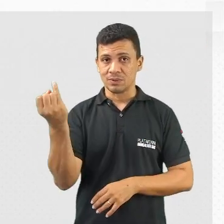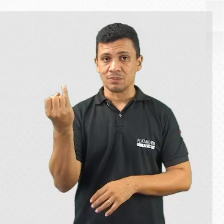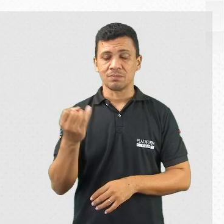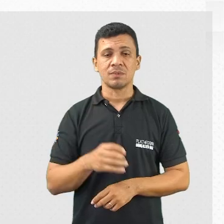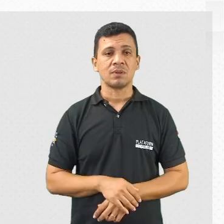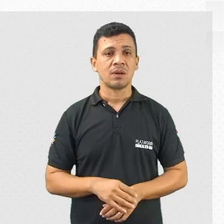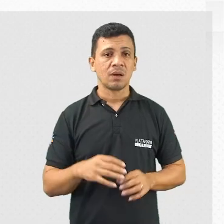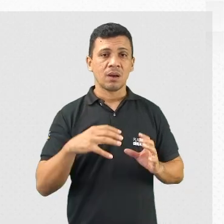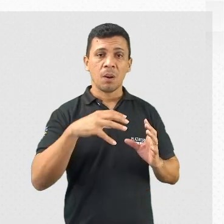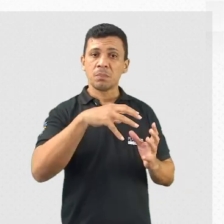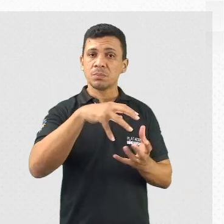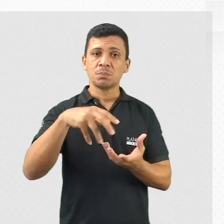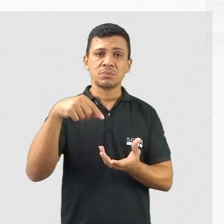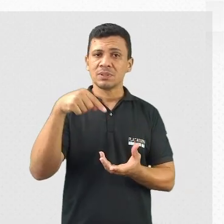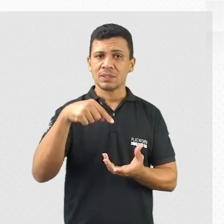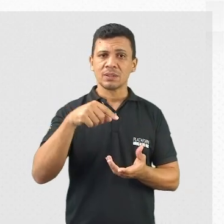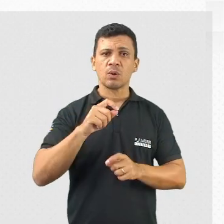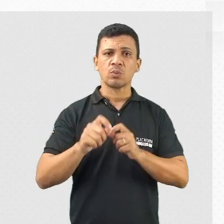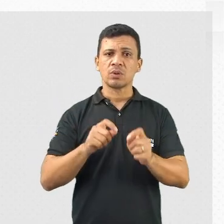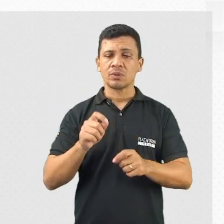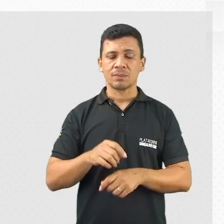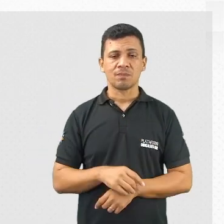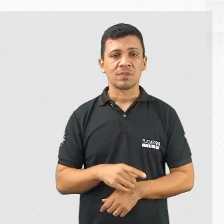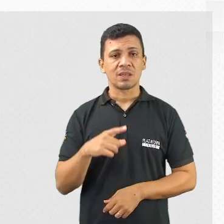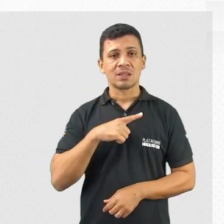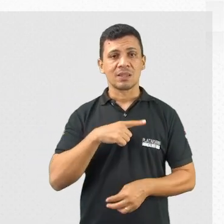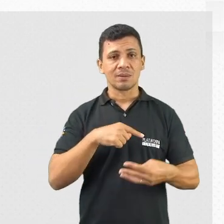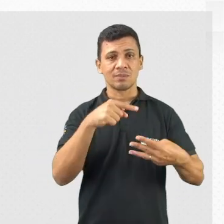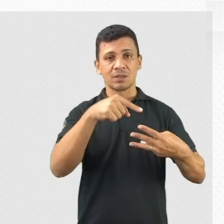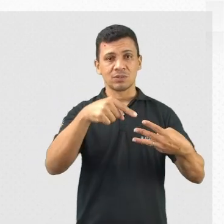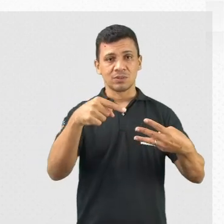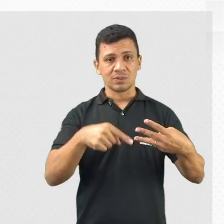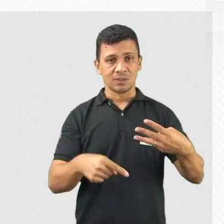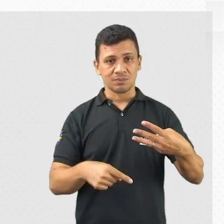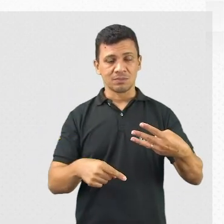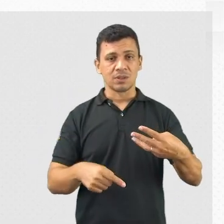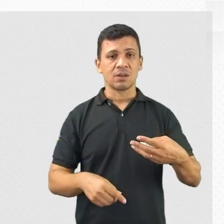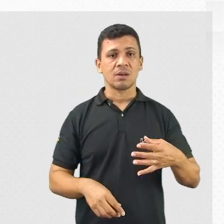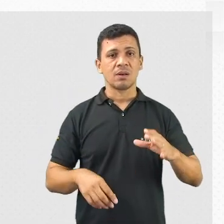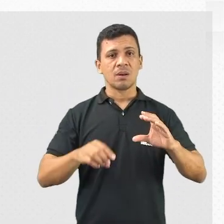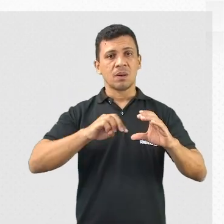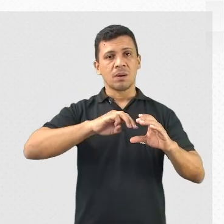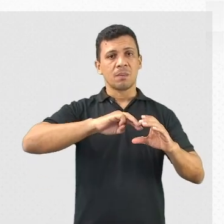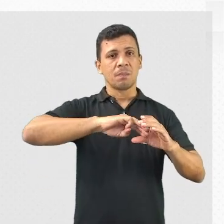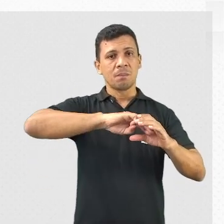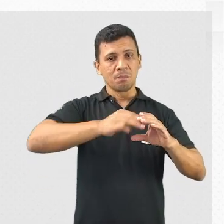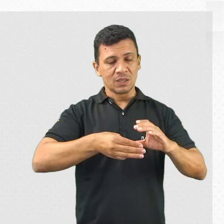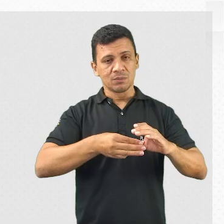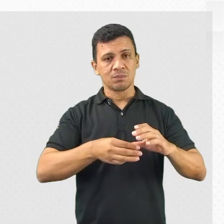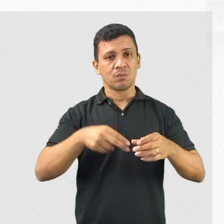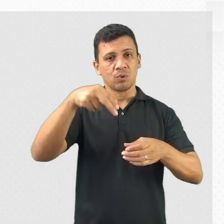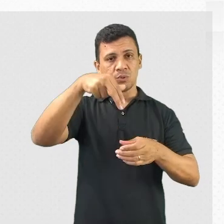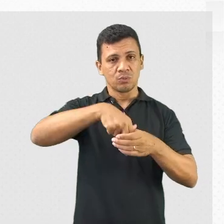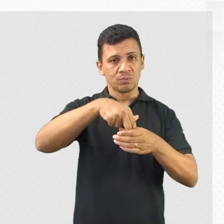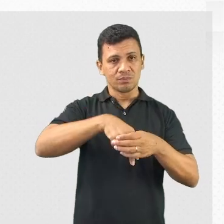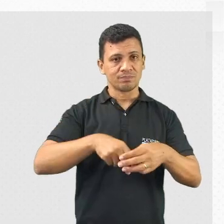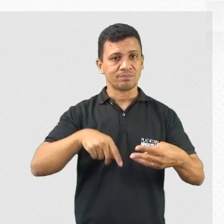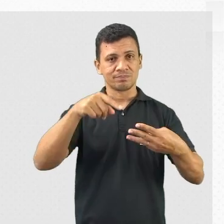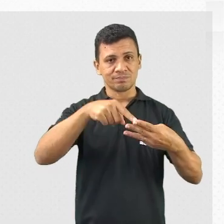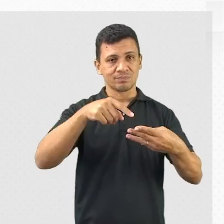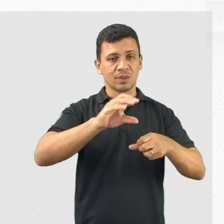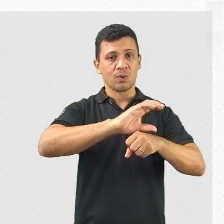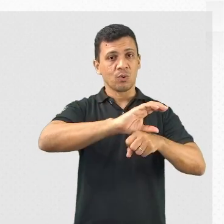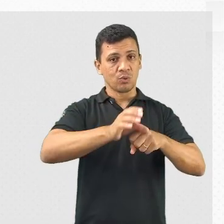lembra que eu falei há pouco para ti que as três grandes camadas são manto, crosta, núcleo. Em ordem, crosta,